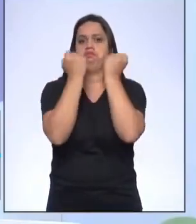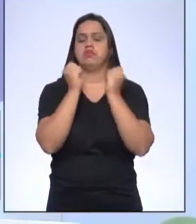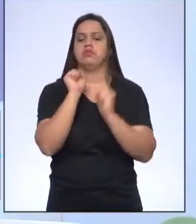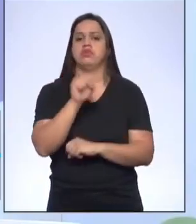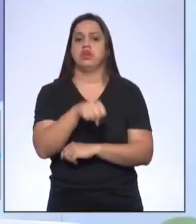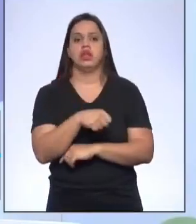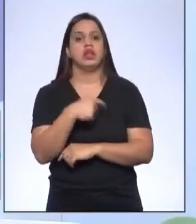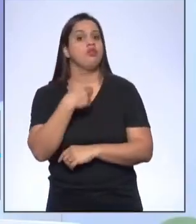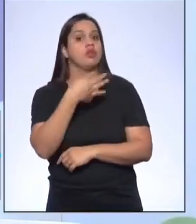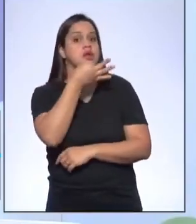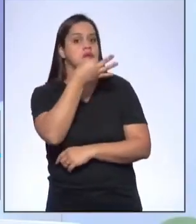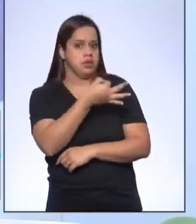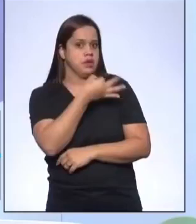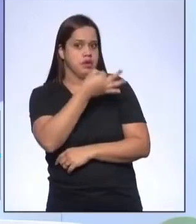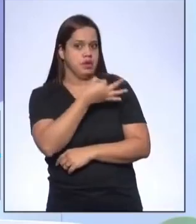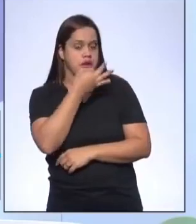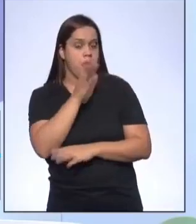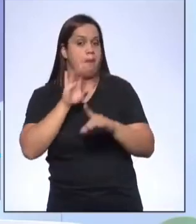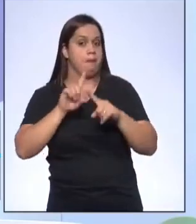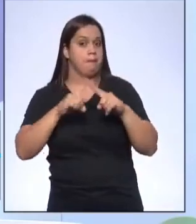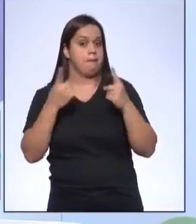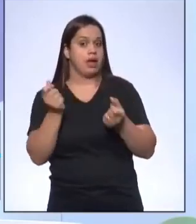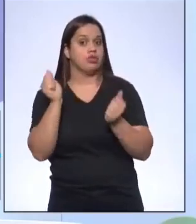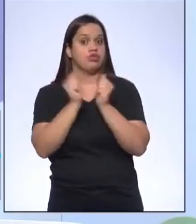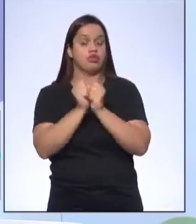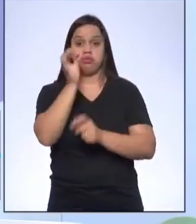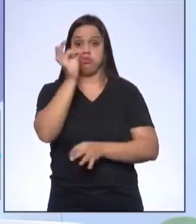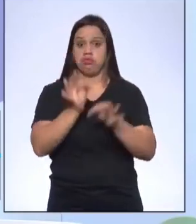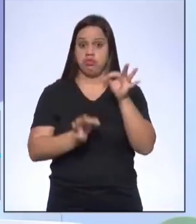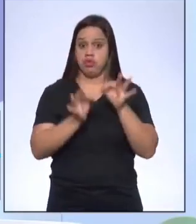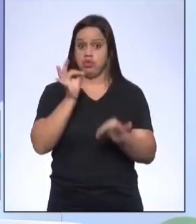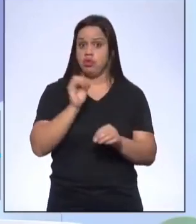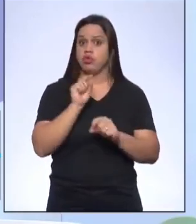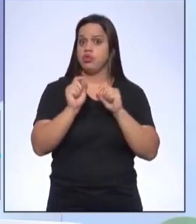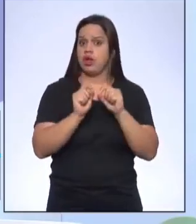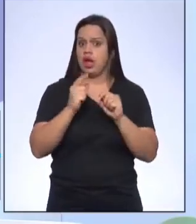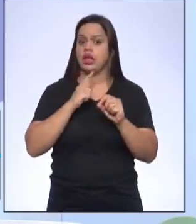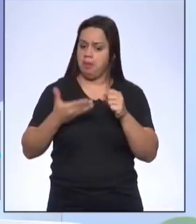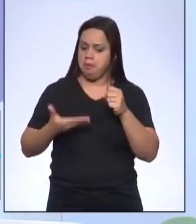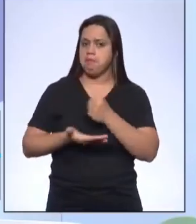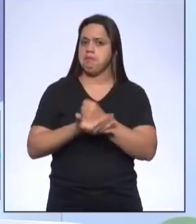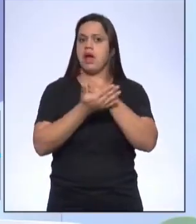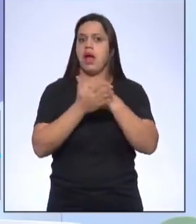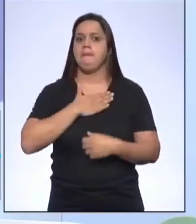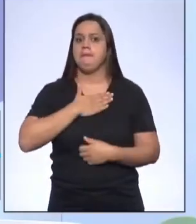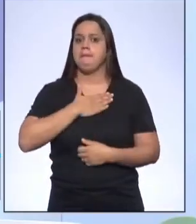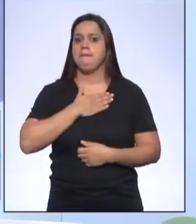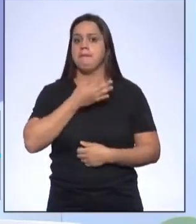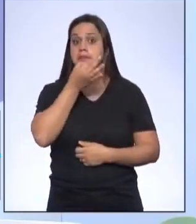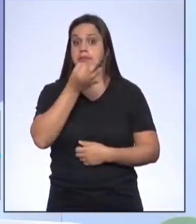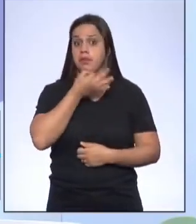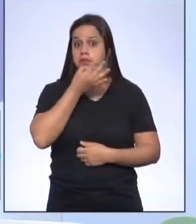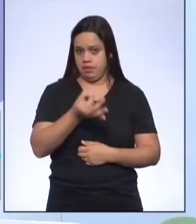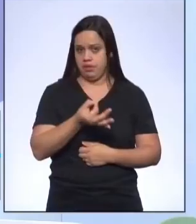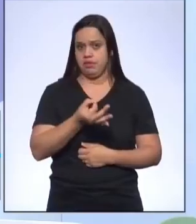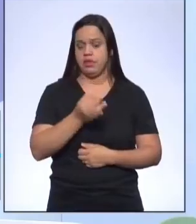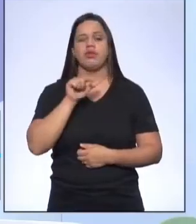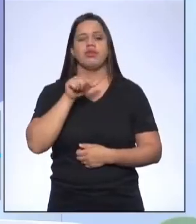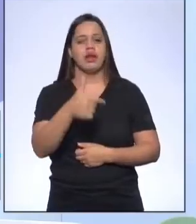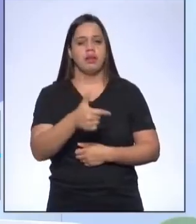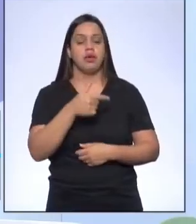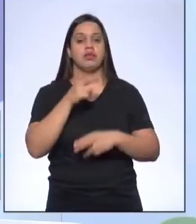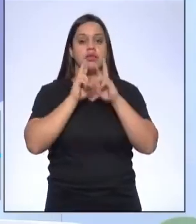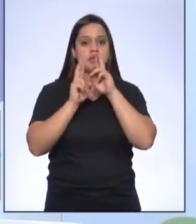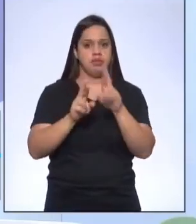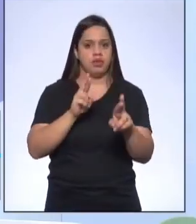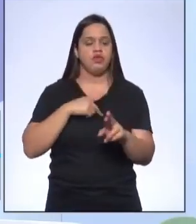opinião, Vou também. mas com justificativas que sustentem essa minha opinião, certo? Uhum. Depois da gente responder isso daqui, eu vou fazer uma brincadeira